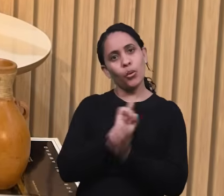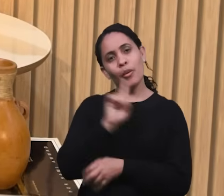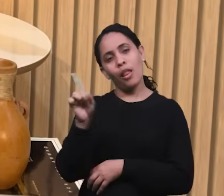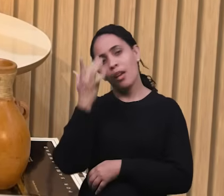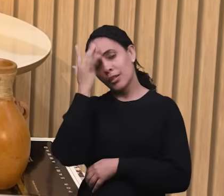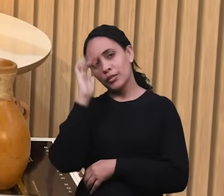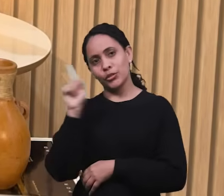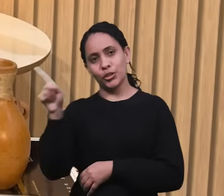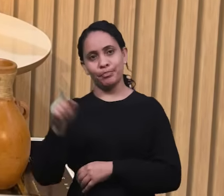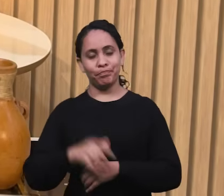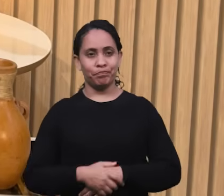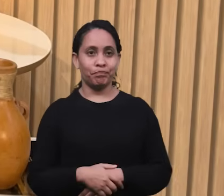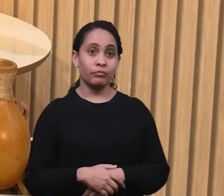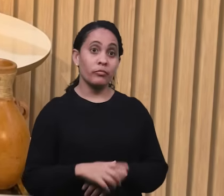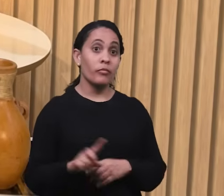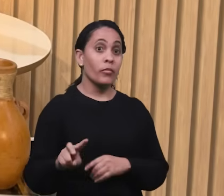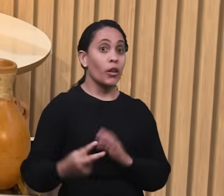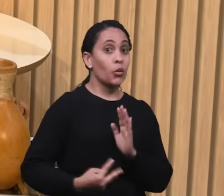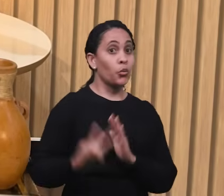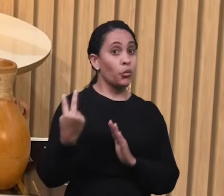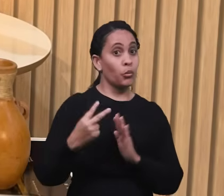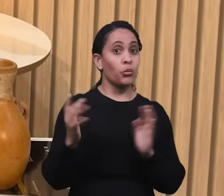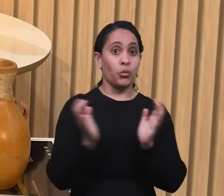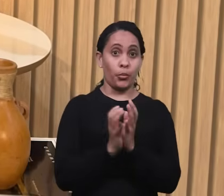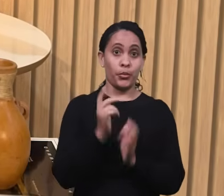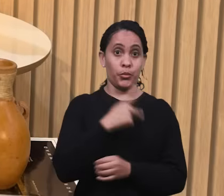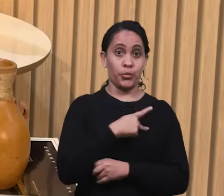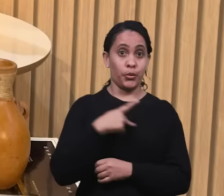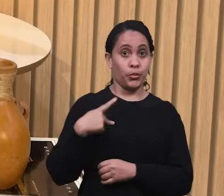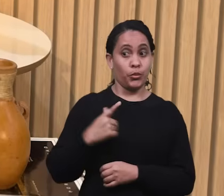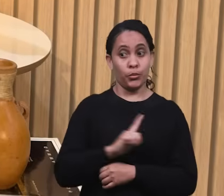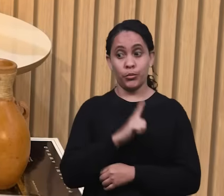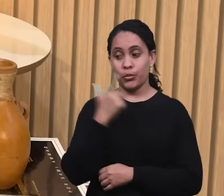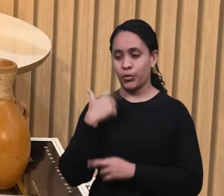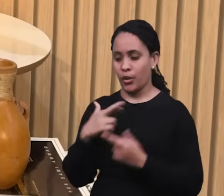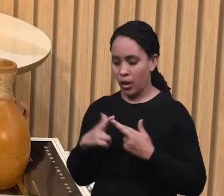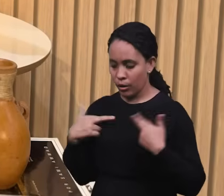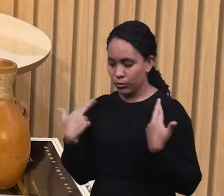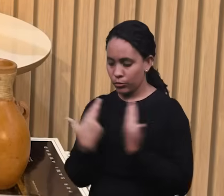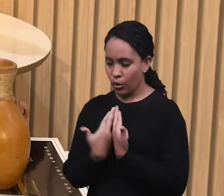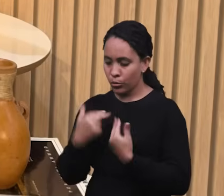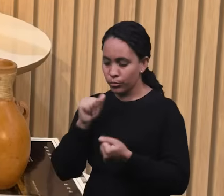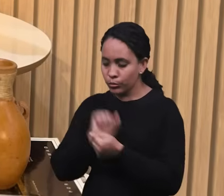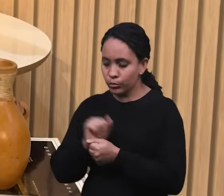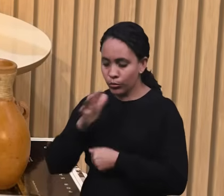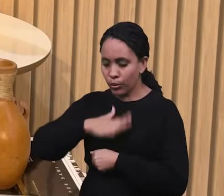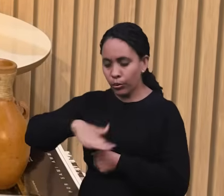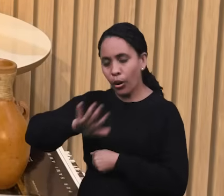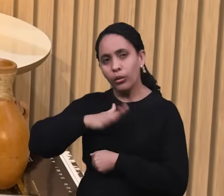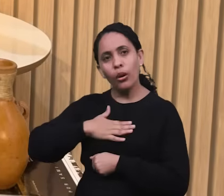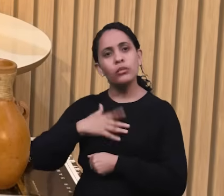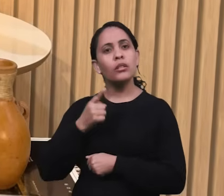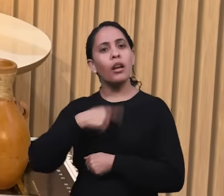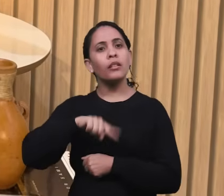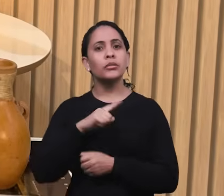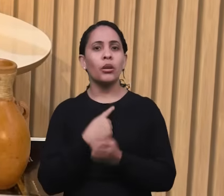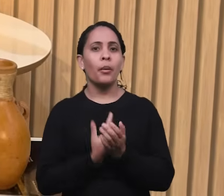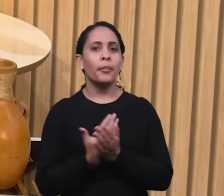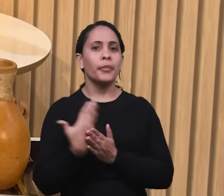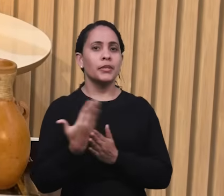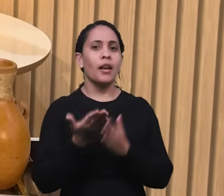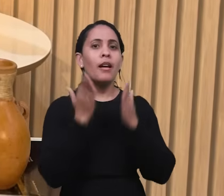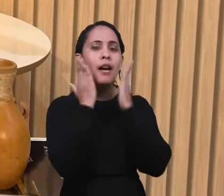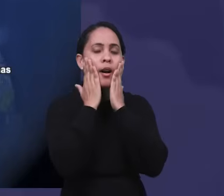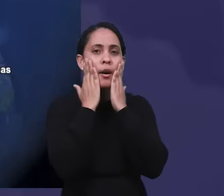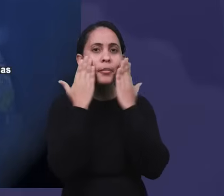Índia. Esse segundo grupo de pastores, após reuniões conosco, eles começaram a nos apresentar